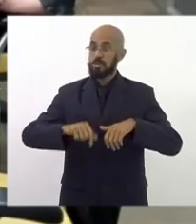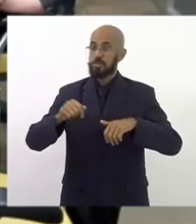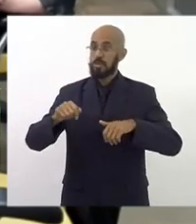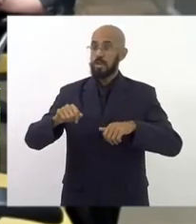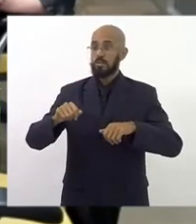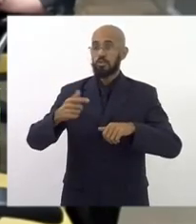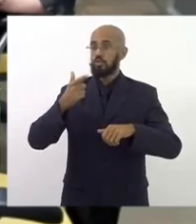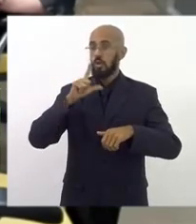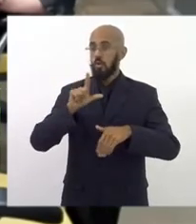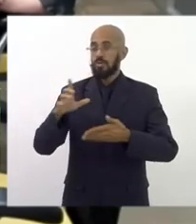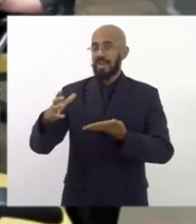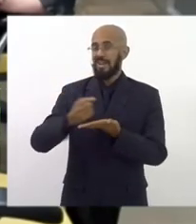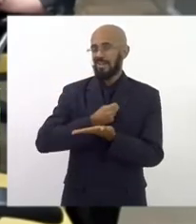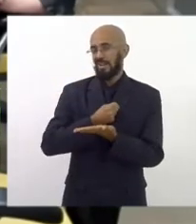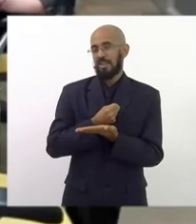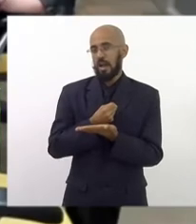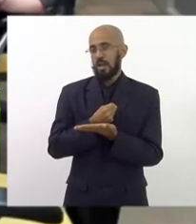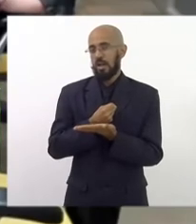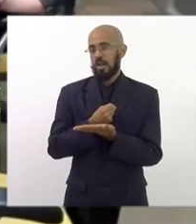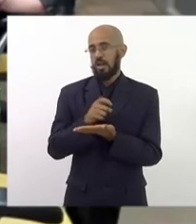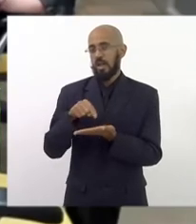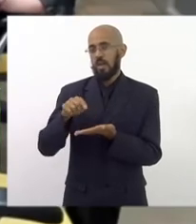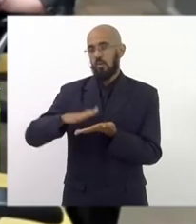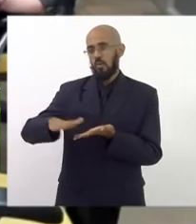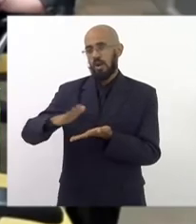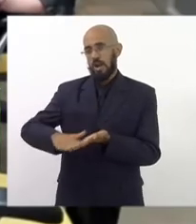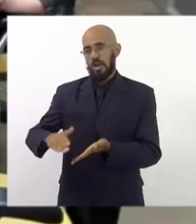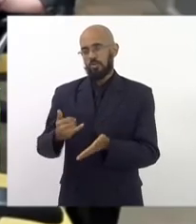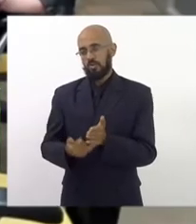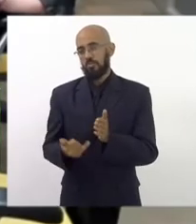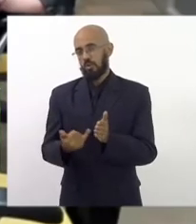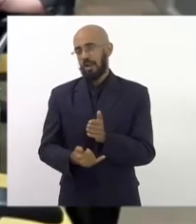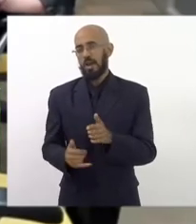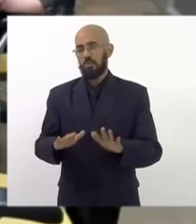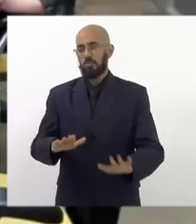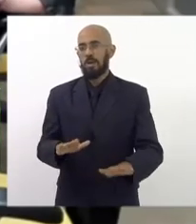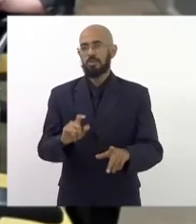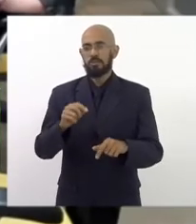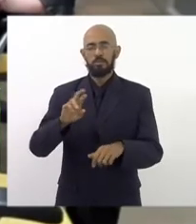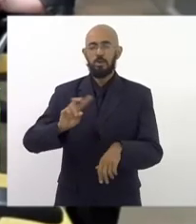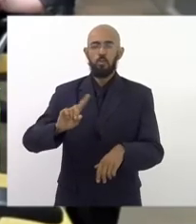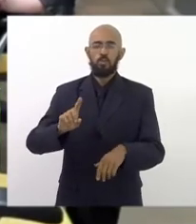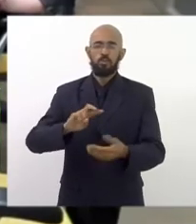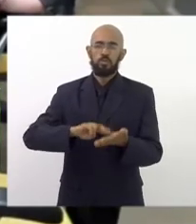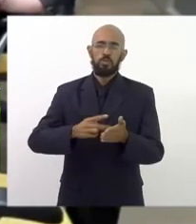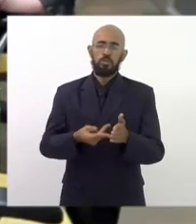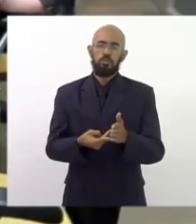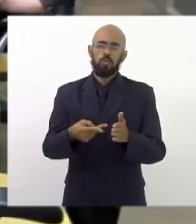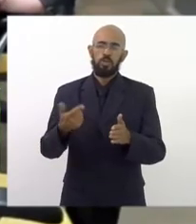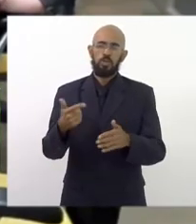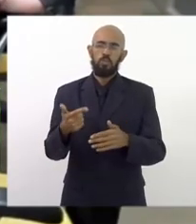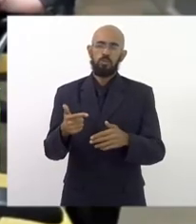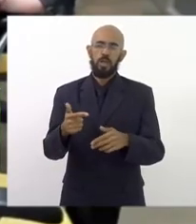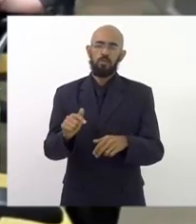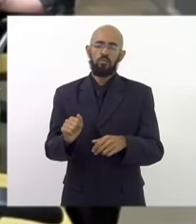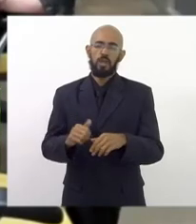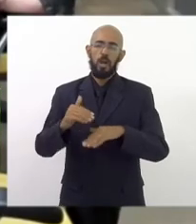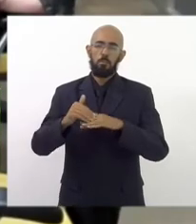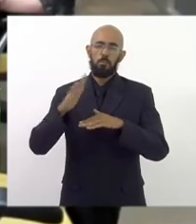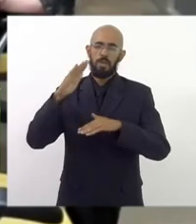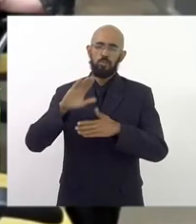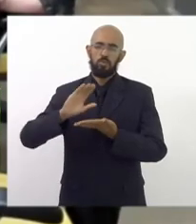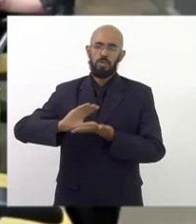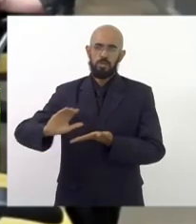de arrecadar. É claro, é o gasto tributário. Isso não significa que eu não tive crescimento da receita, à medida que eu dei